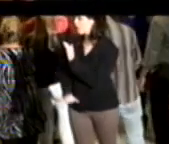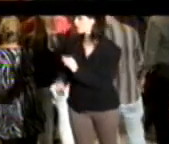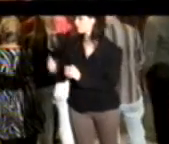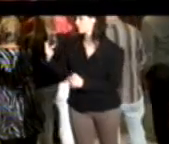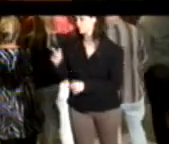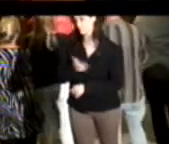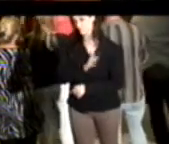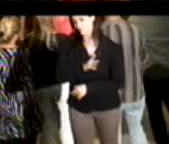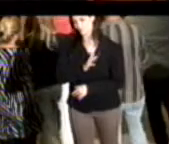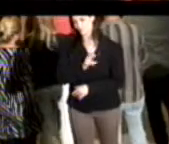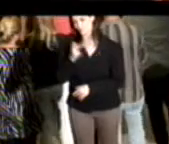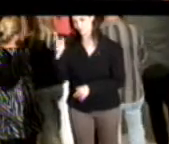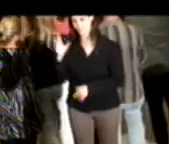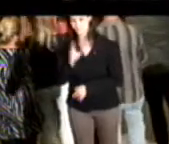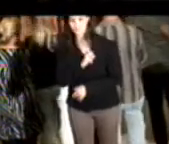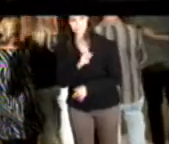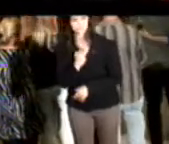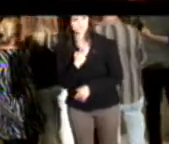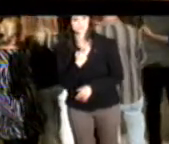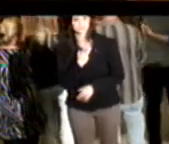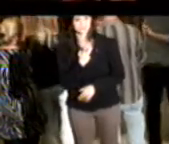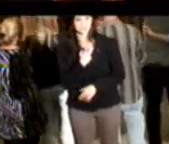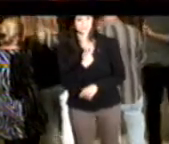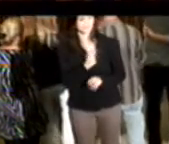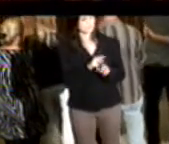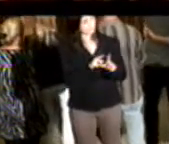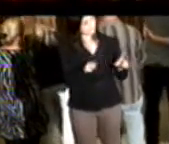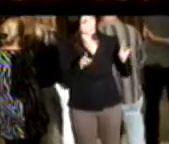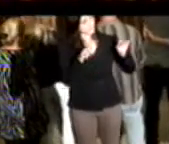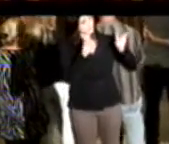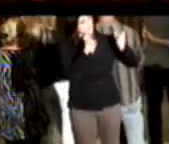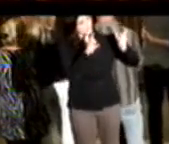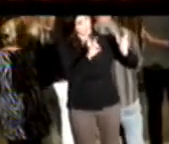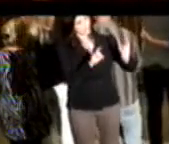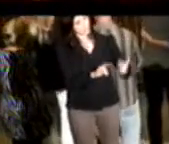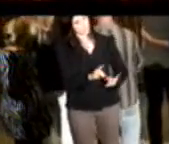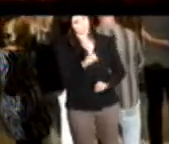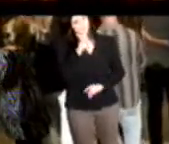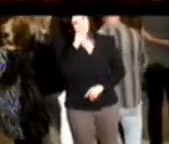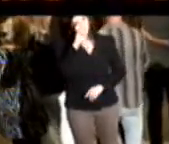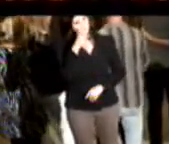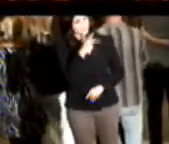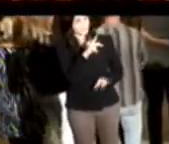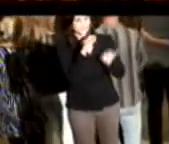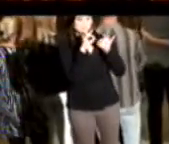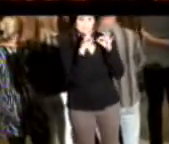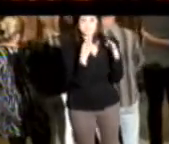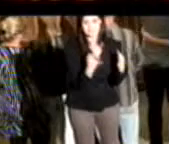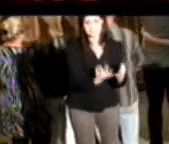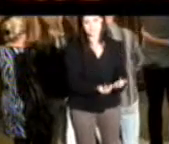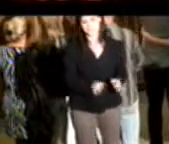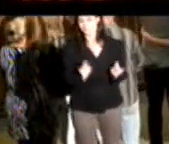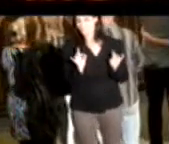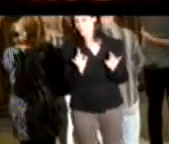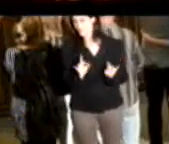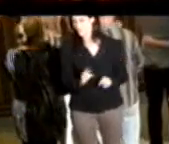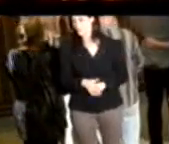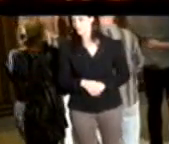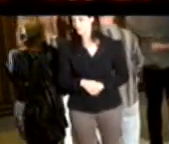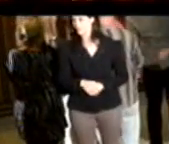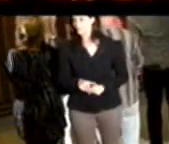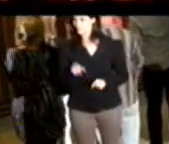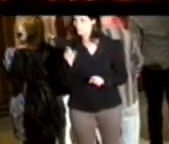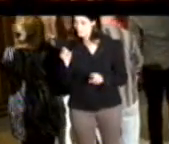de amor sobre a tua vida. Você é precioso de Deus. A sua casa é preciosa de Deus.